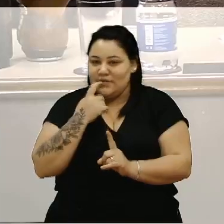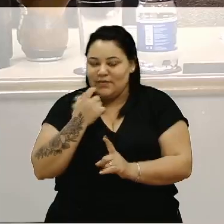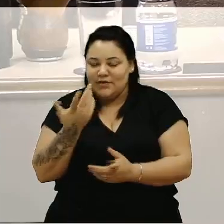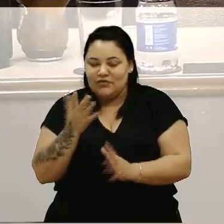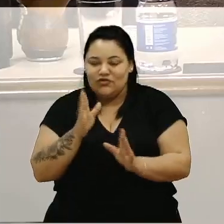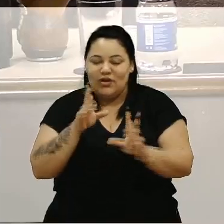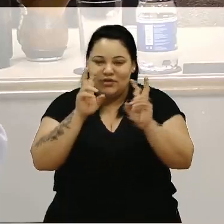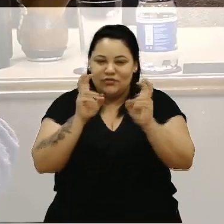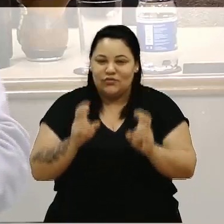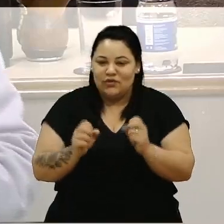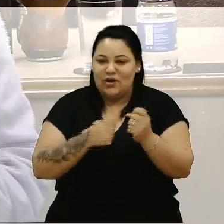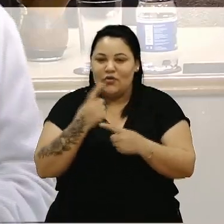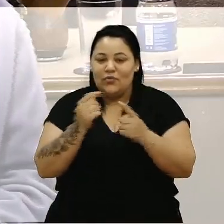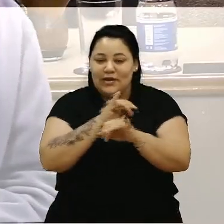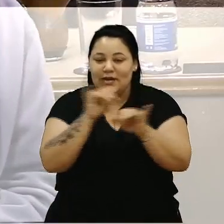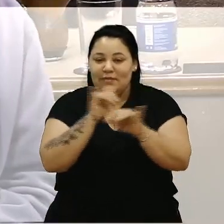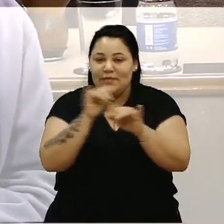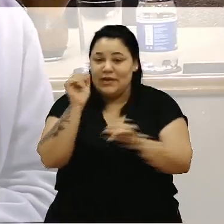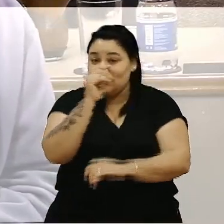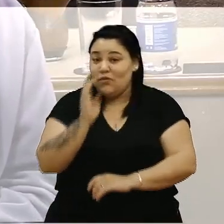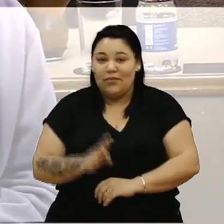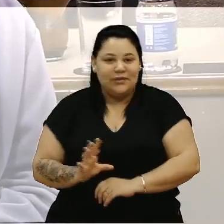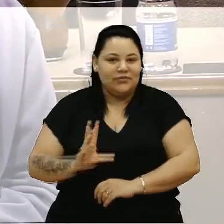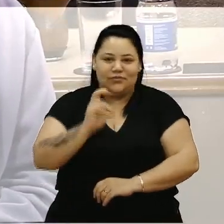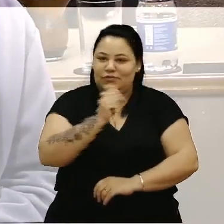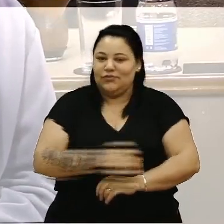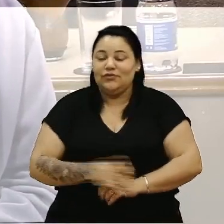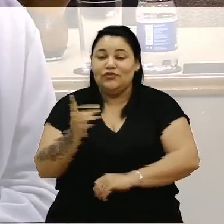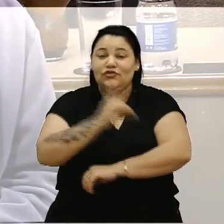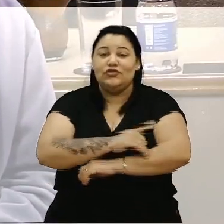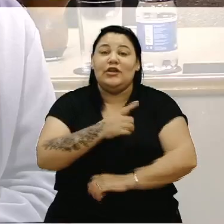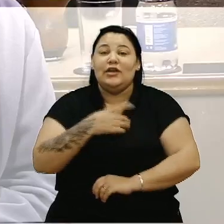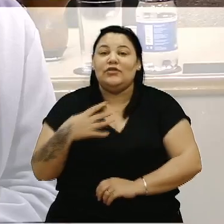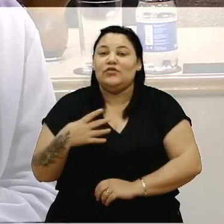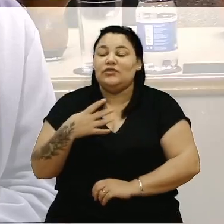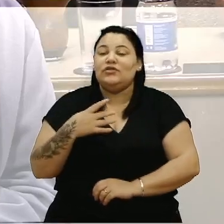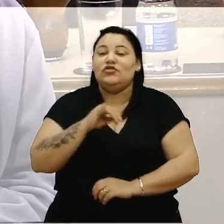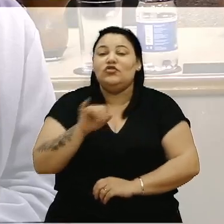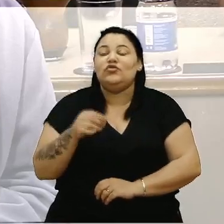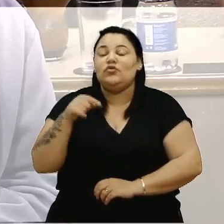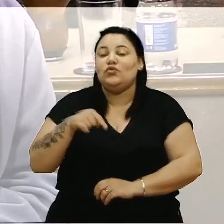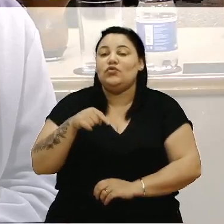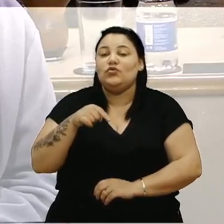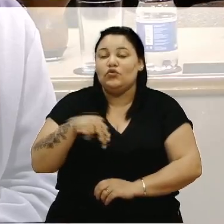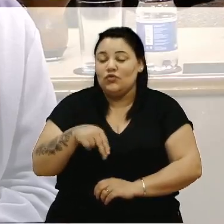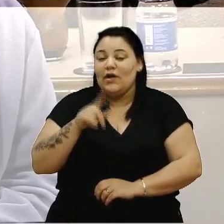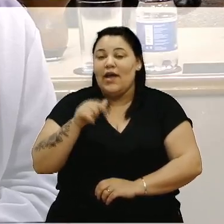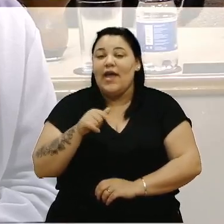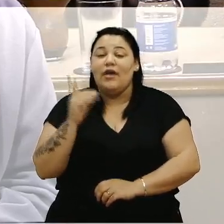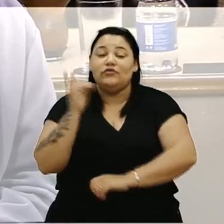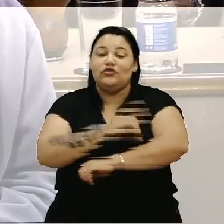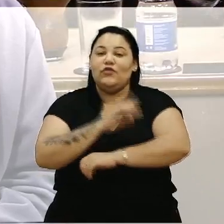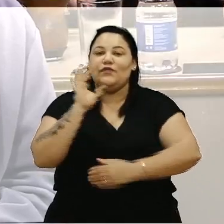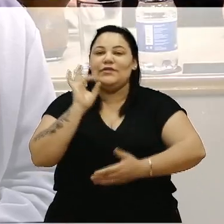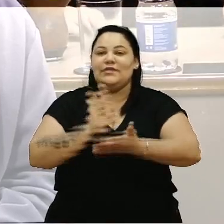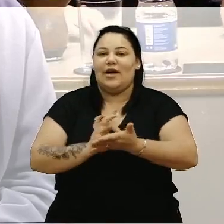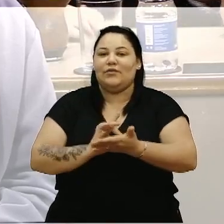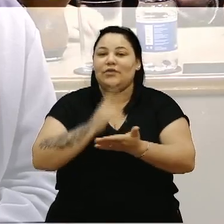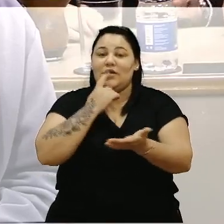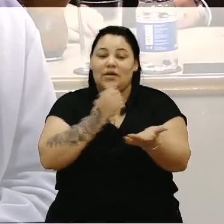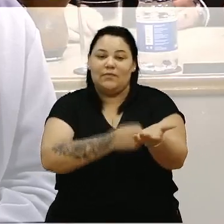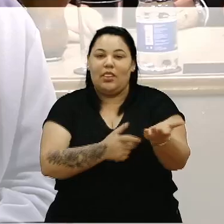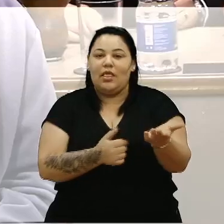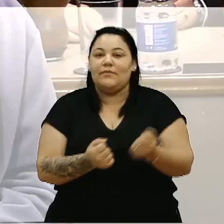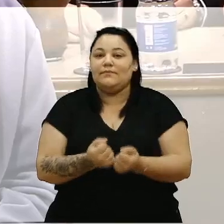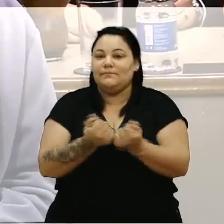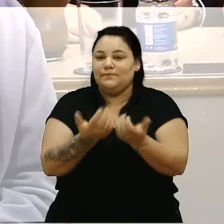algumas campanhas em nível nacional. O dia 14 de junho é considerado o Dia Mundial do Doador de Sangue. A conscientização da